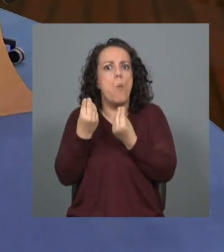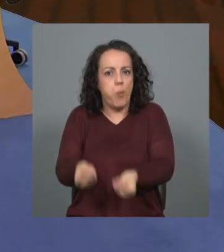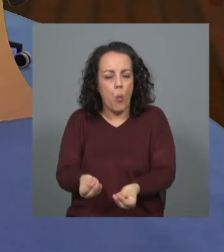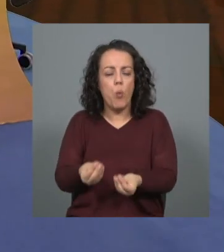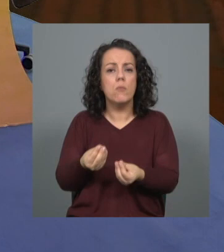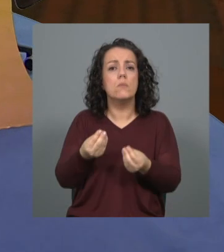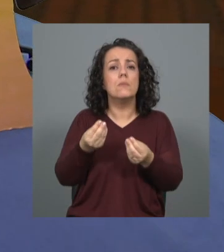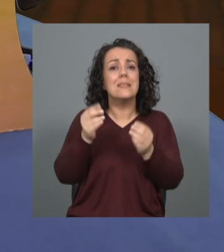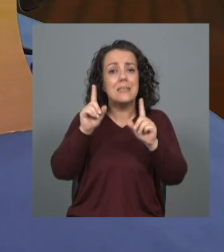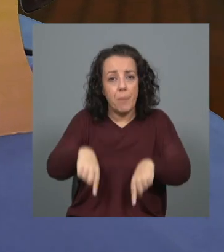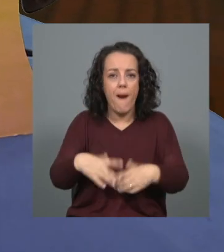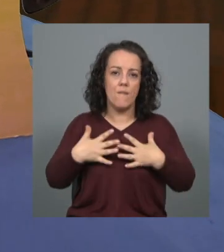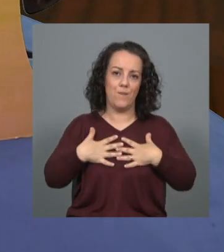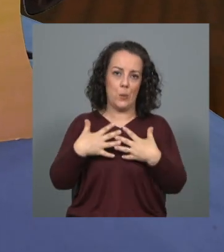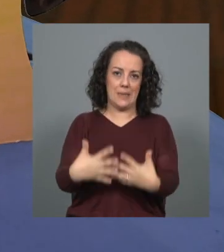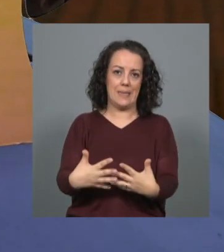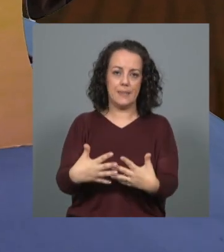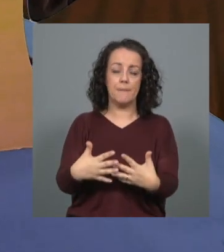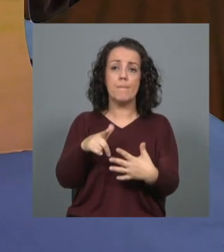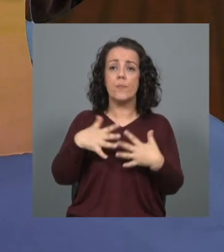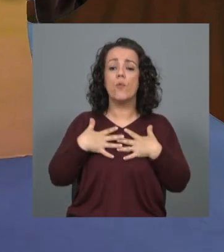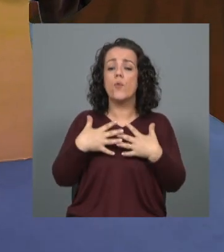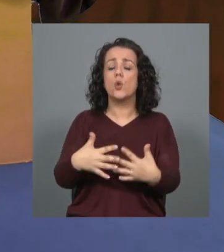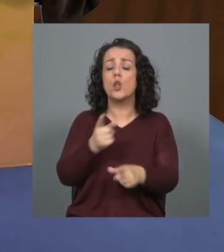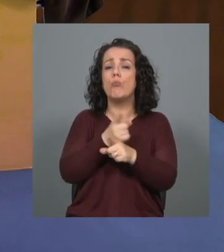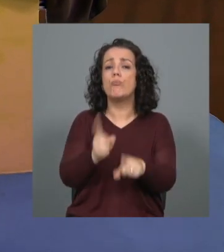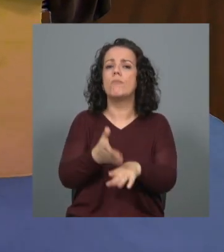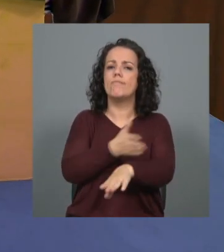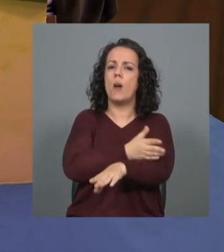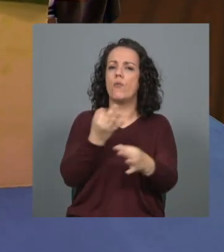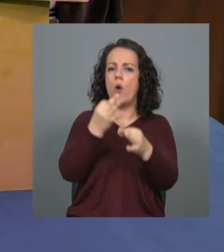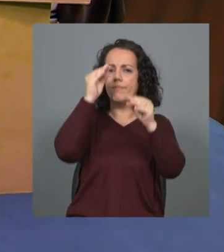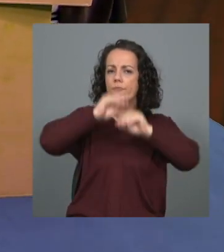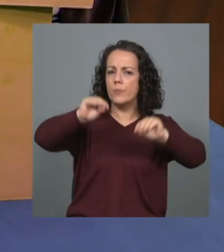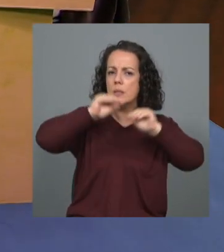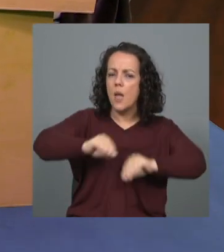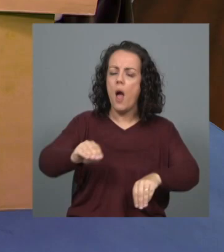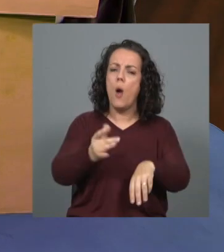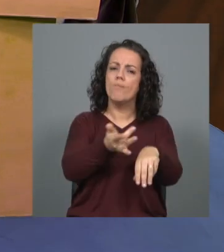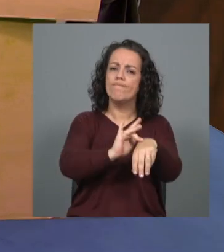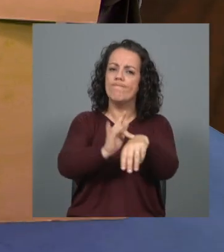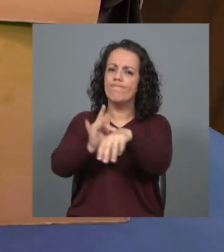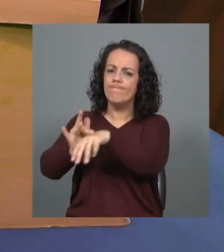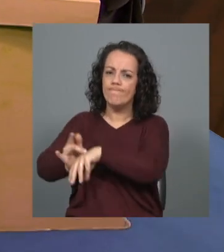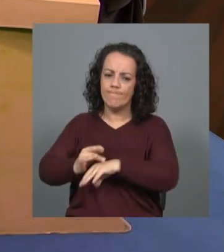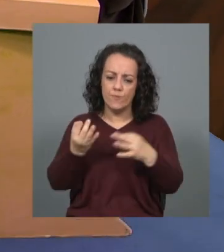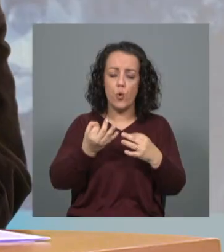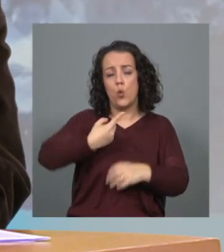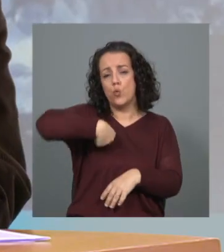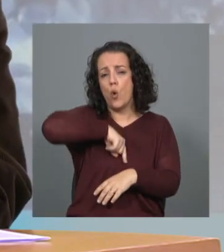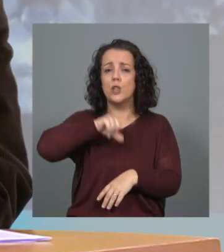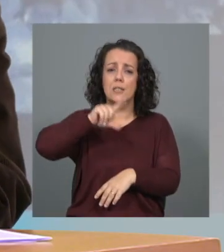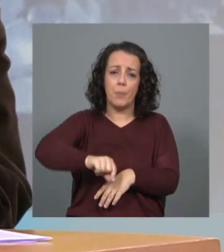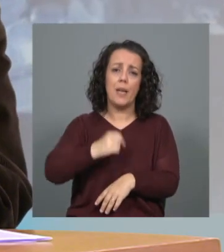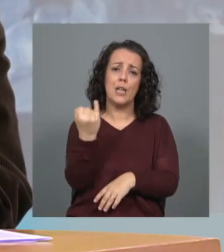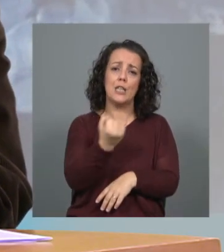essa vontade vem no seguimento de um trabalho de formação, de sensibilização, que nós próprios e muitas outras